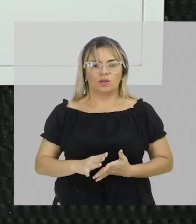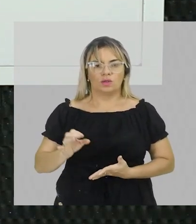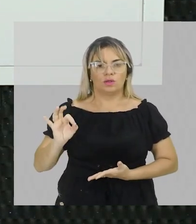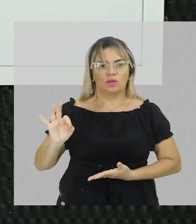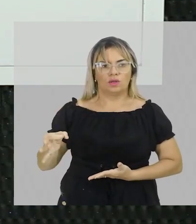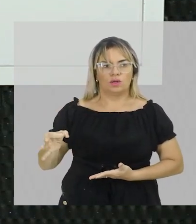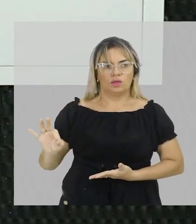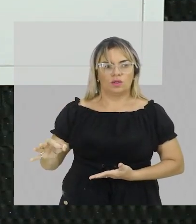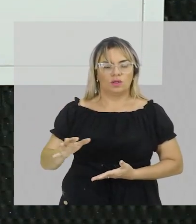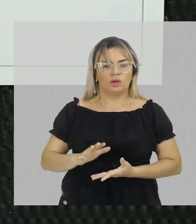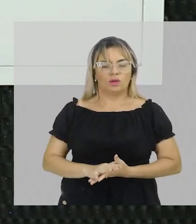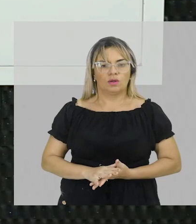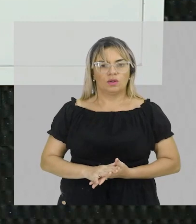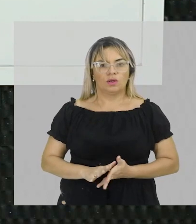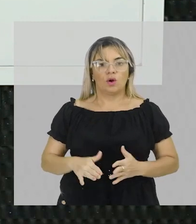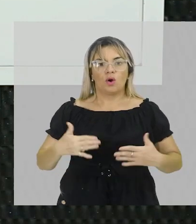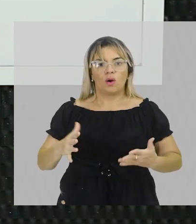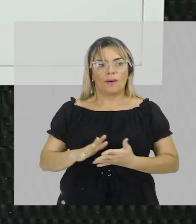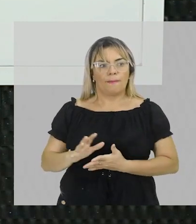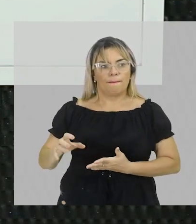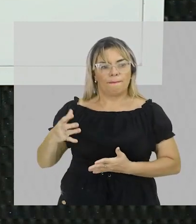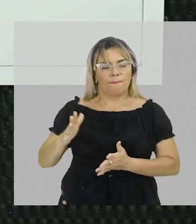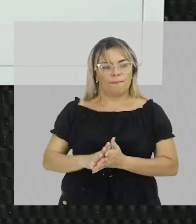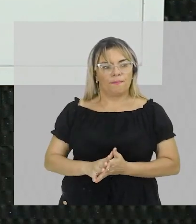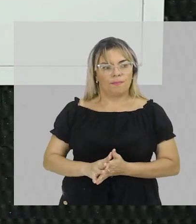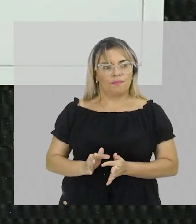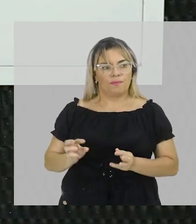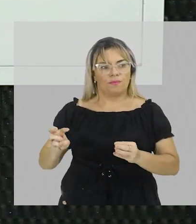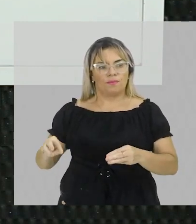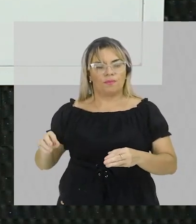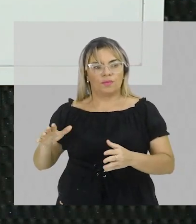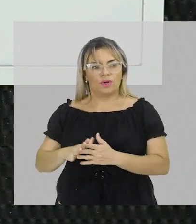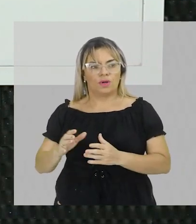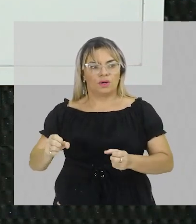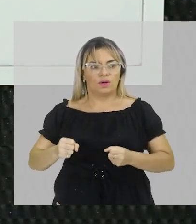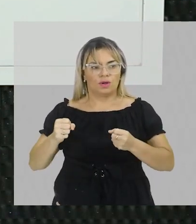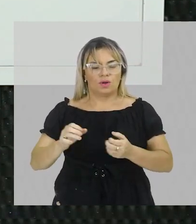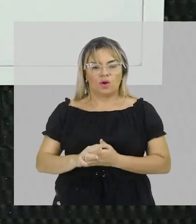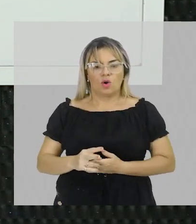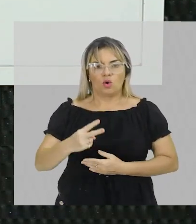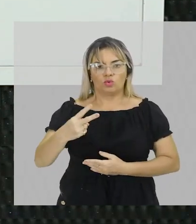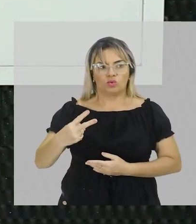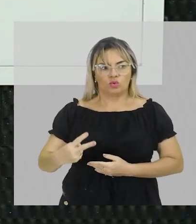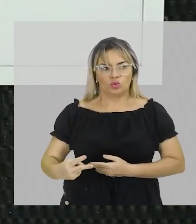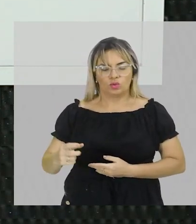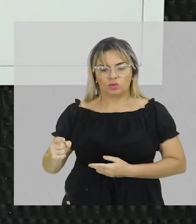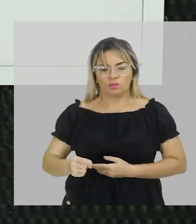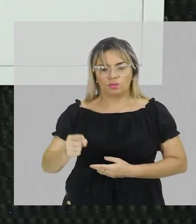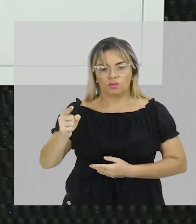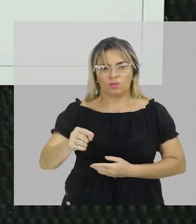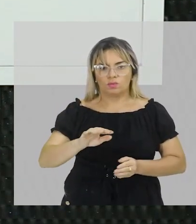Certo? Aí o que vai acontecer? Para finalizar a questão, tu pode cancelar esse 2 com esse 2, ó.